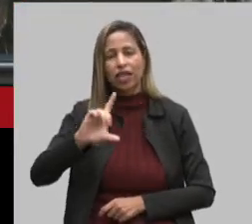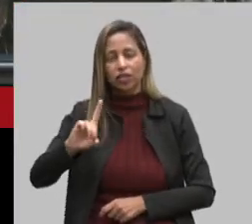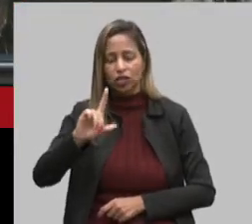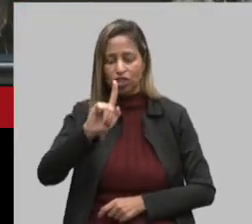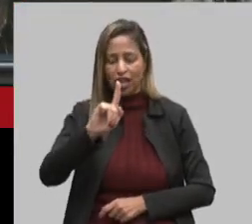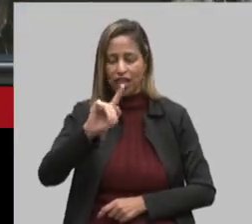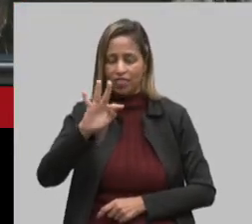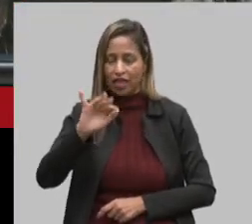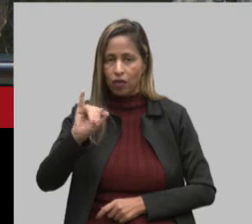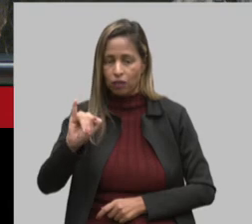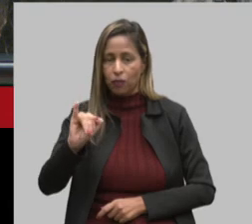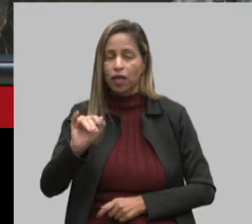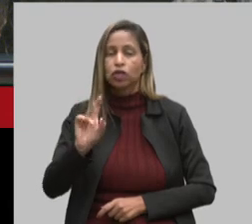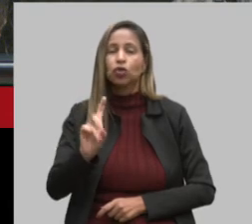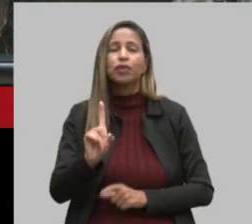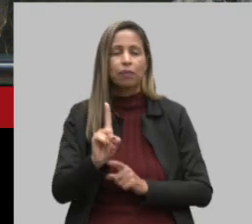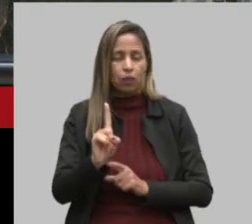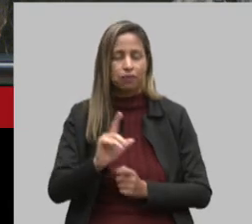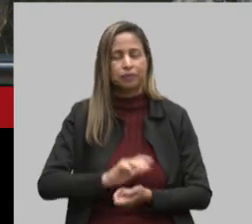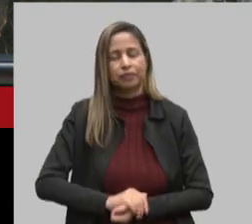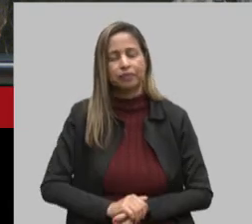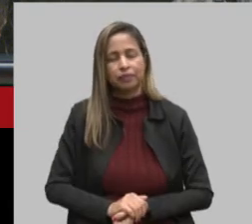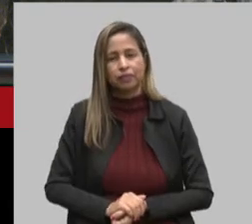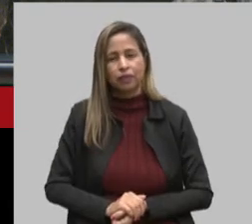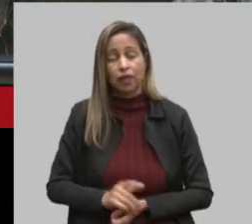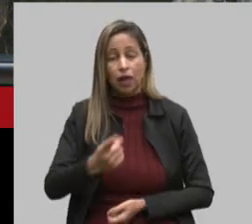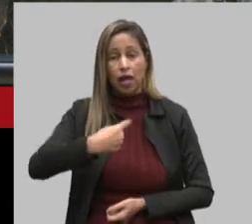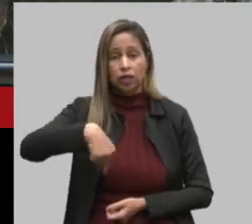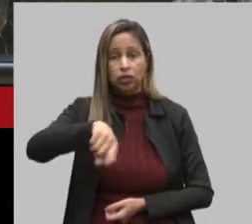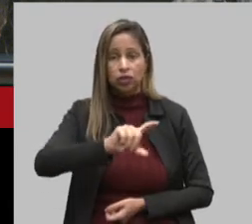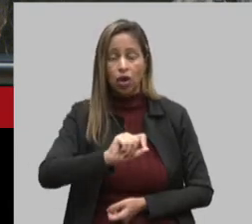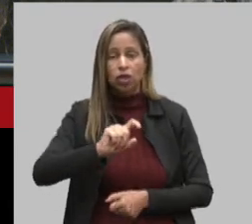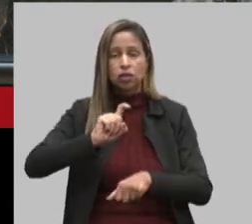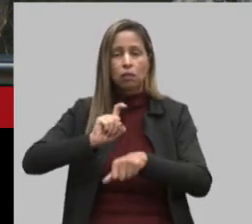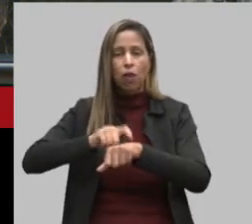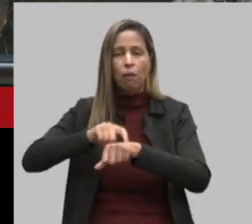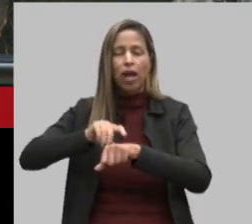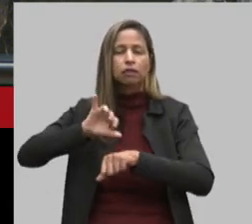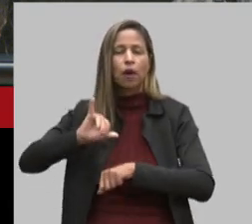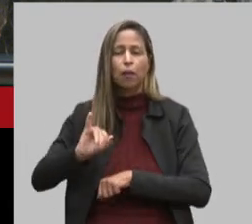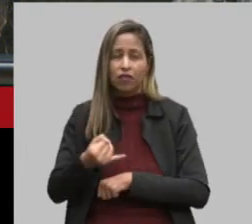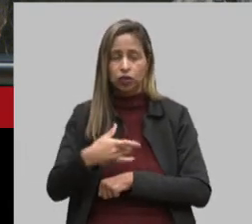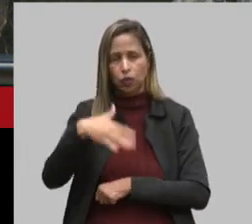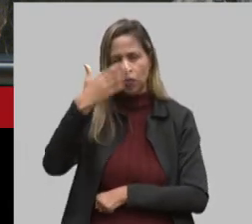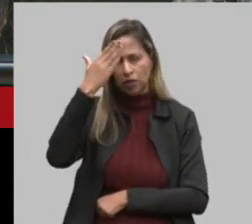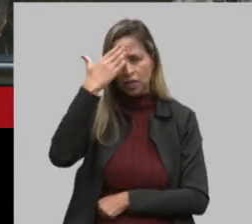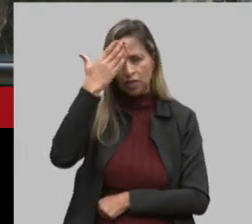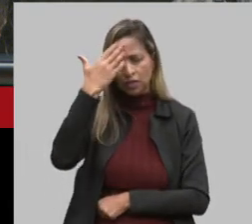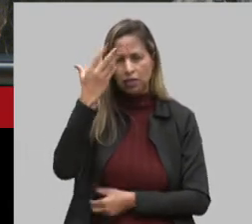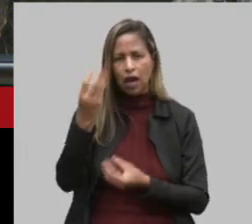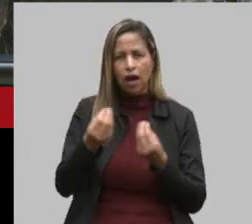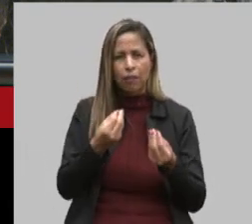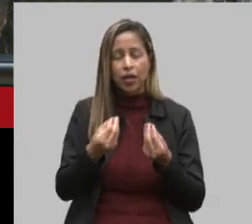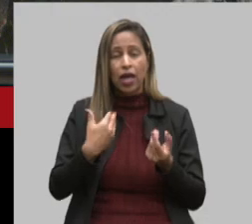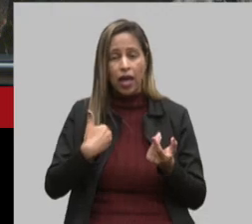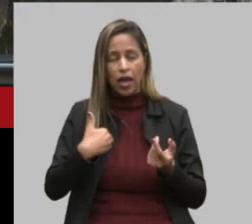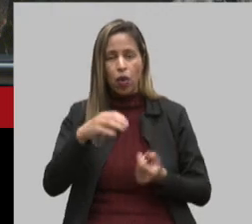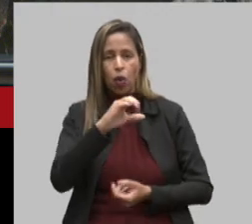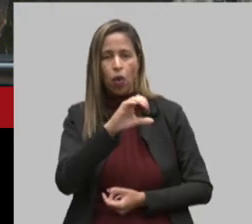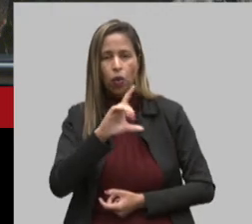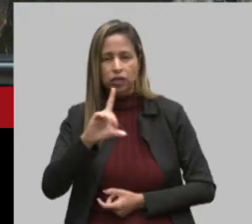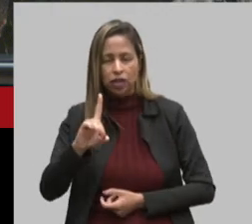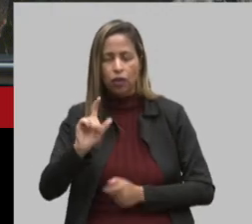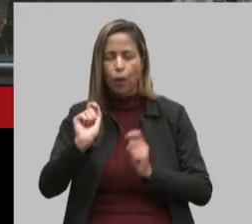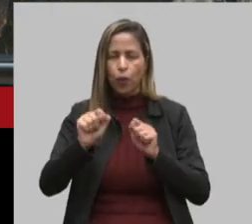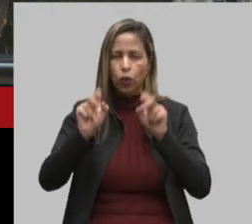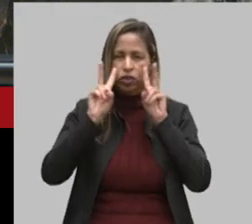subtema 1 e nós tivemos um momento muito proveitoso sabe de e algo que eu enquanto coordenador pde Ver a